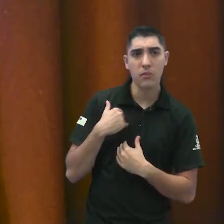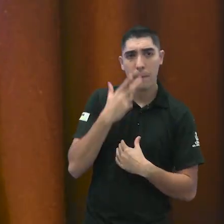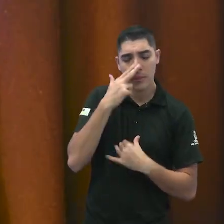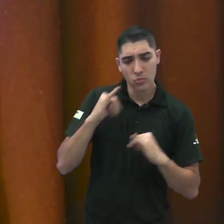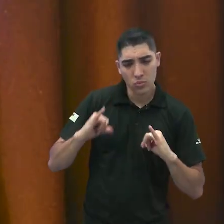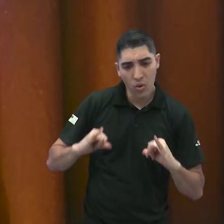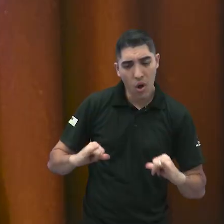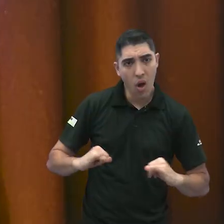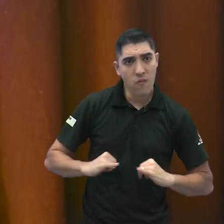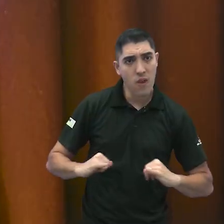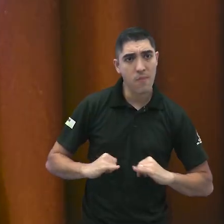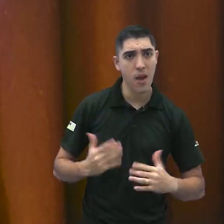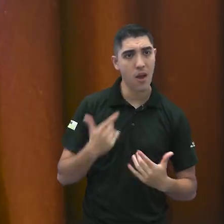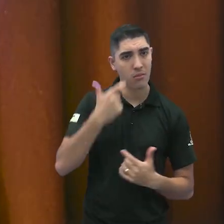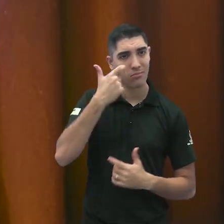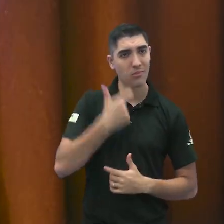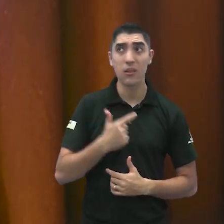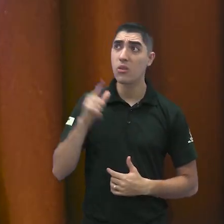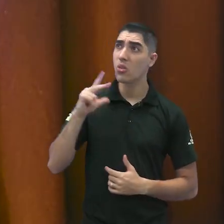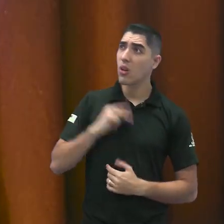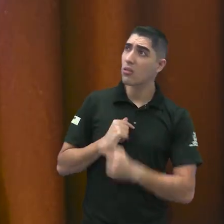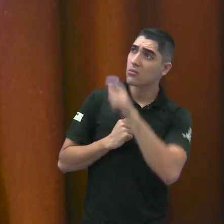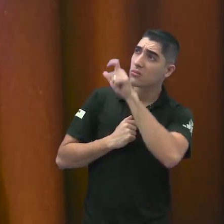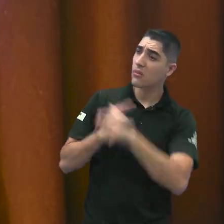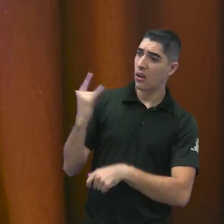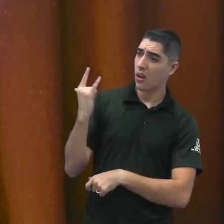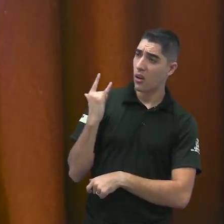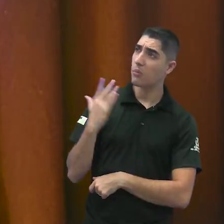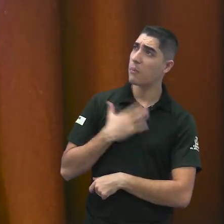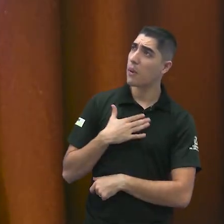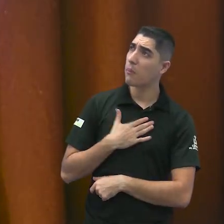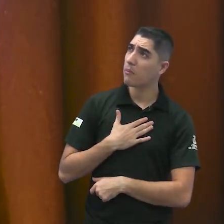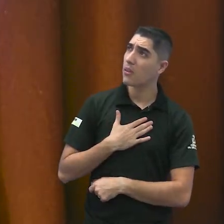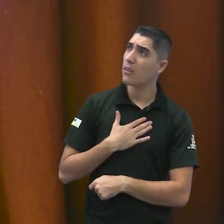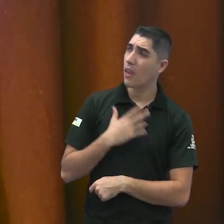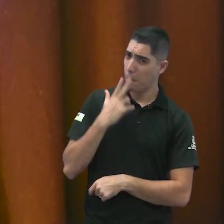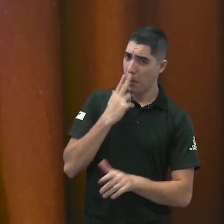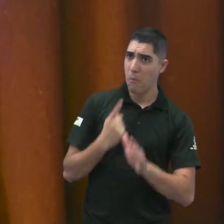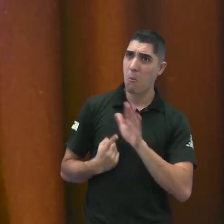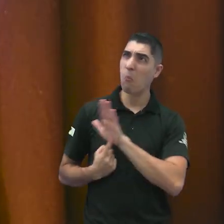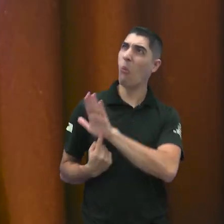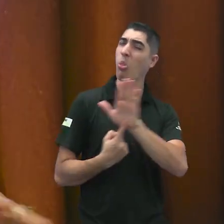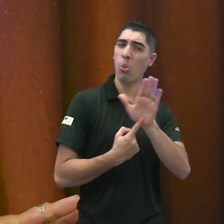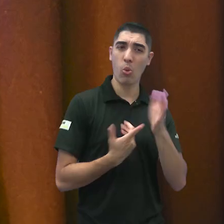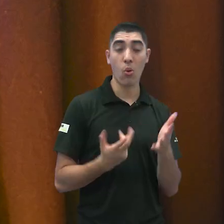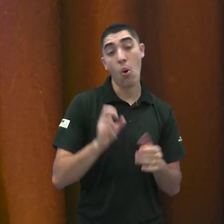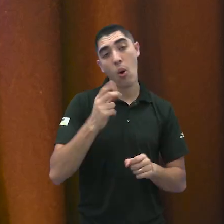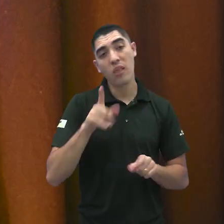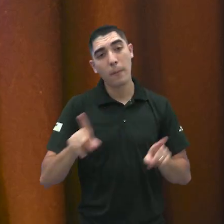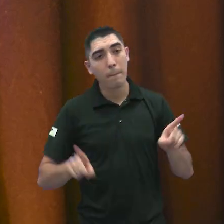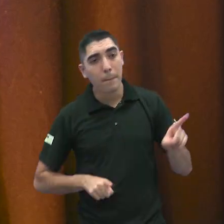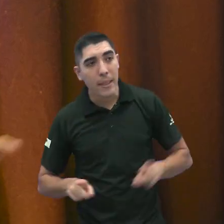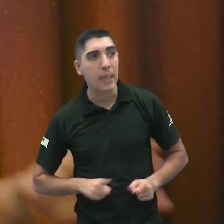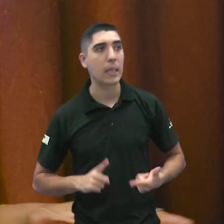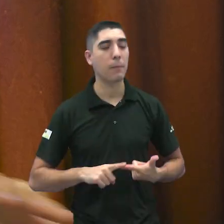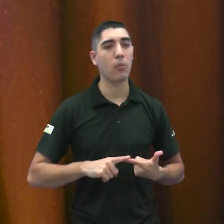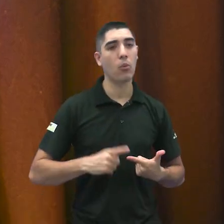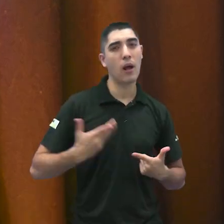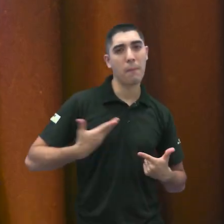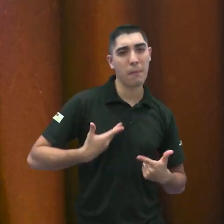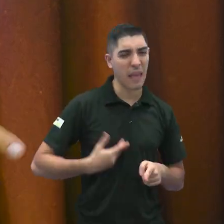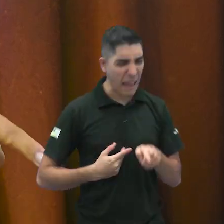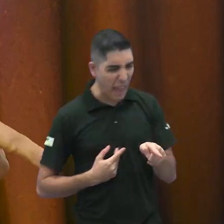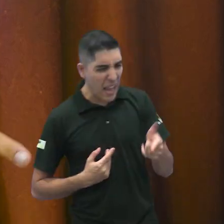corresponde à expectativa daquela pessoa ali que me ama, que está me cuidando e fui exposta aqui. Ou então, às vezes, um priminho, um coleguinha mais velho que está